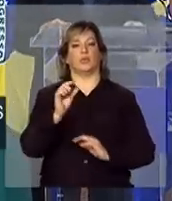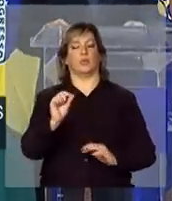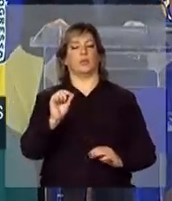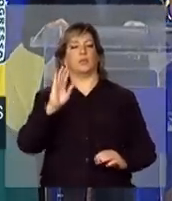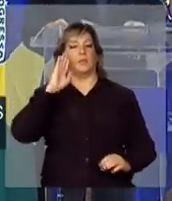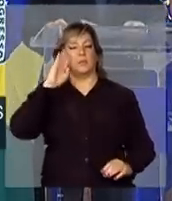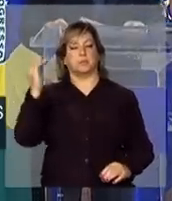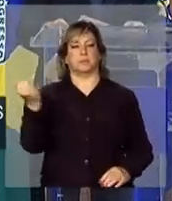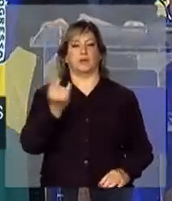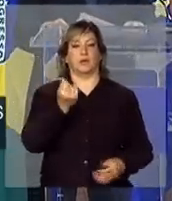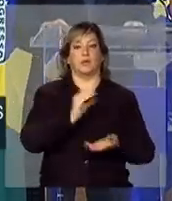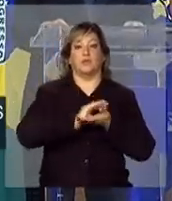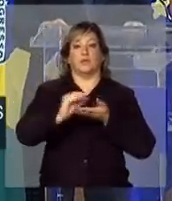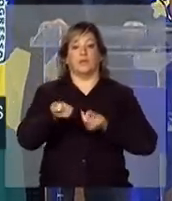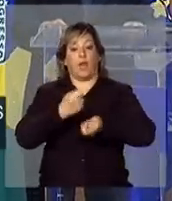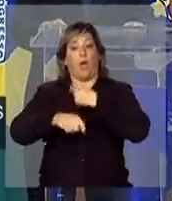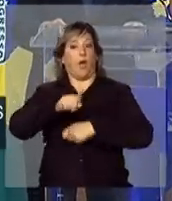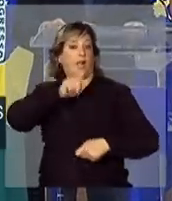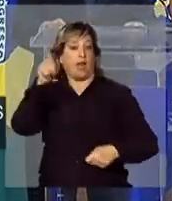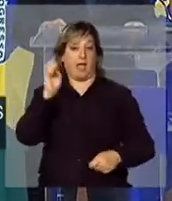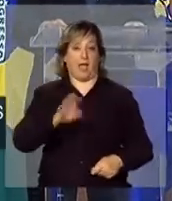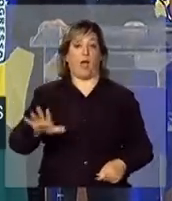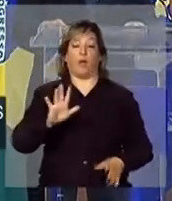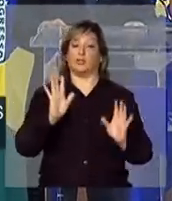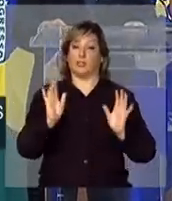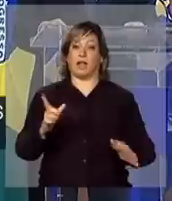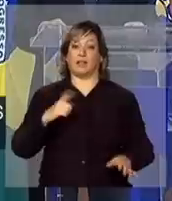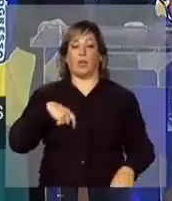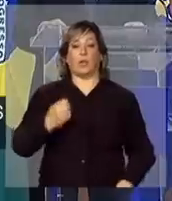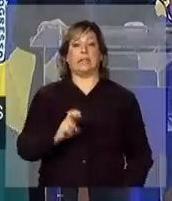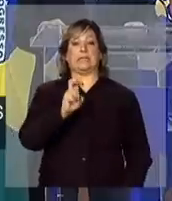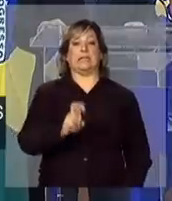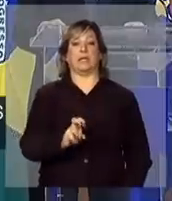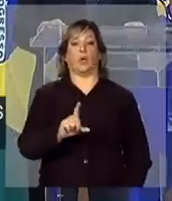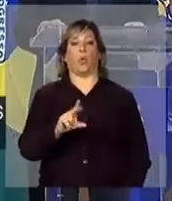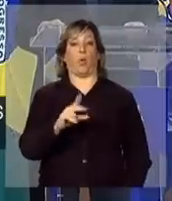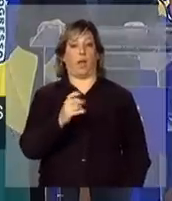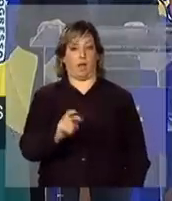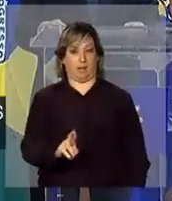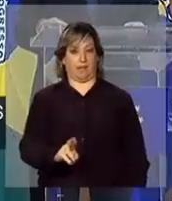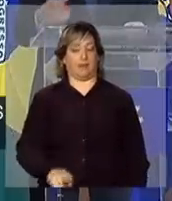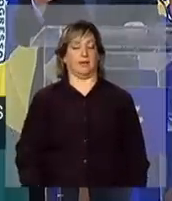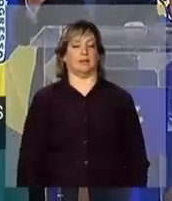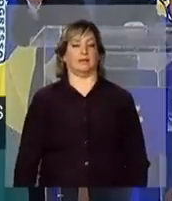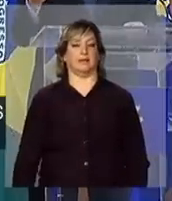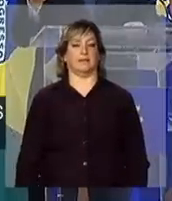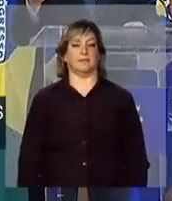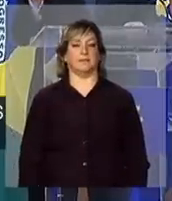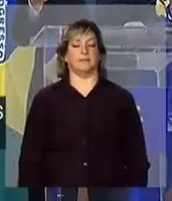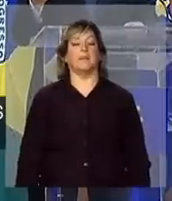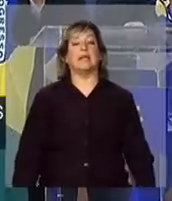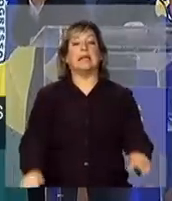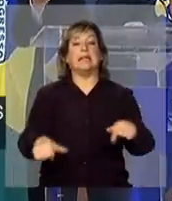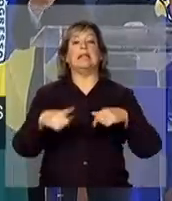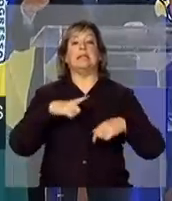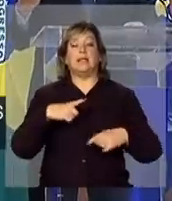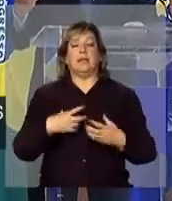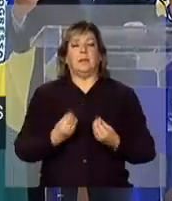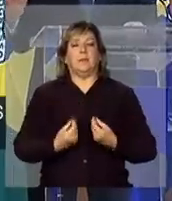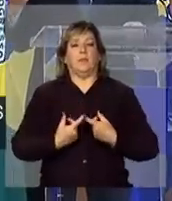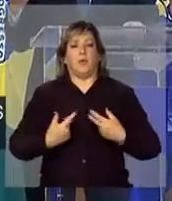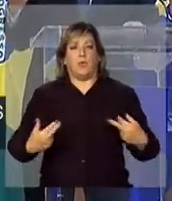principais investidores na Europa, ocupando já a quinta posição. Há, pois, imensos elementos